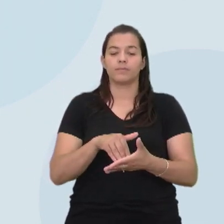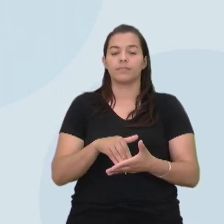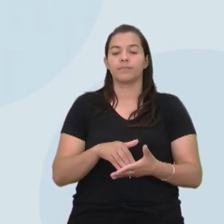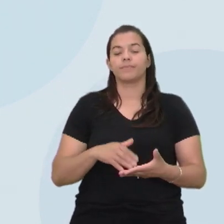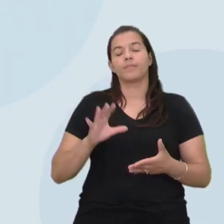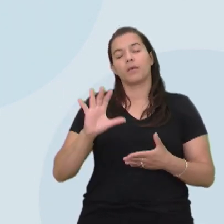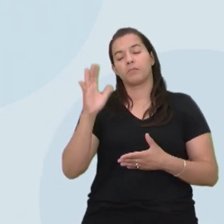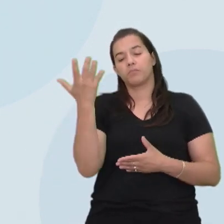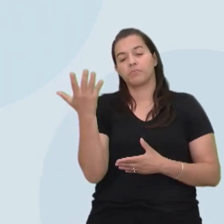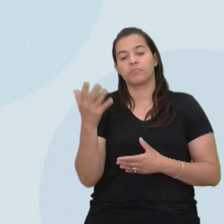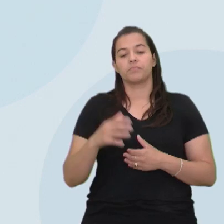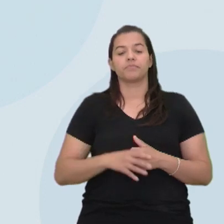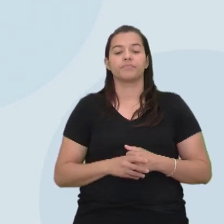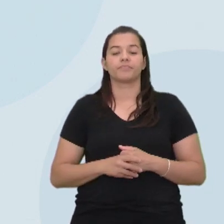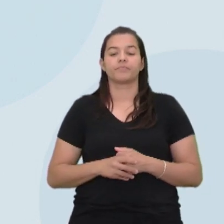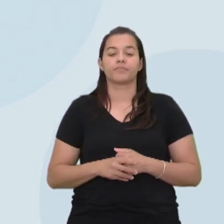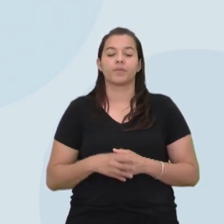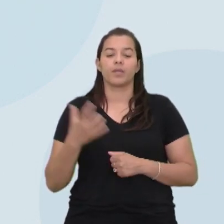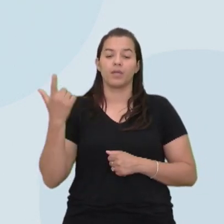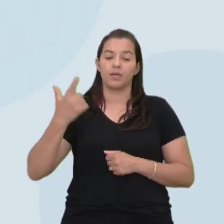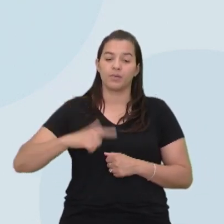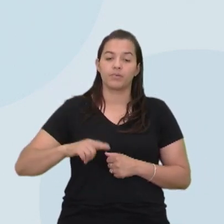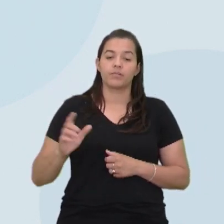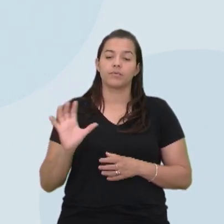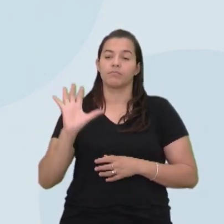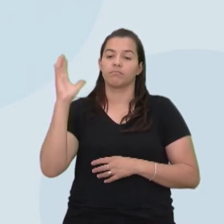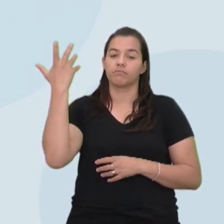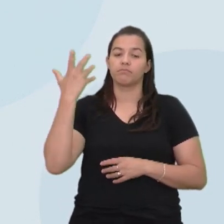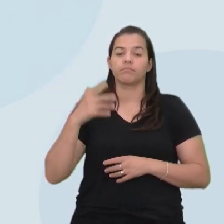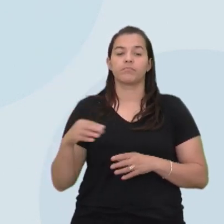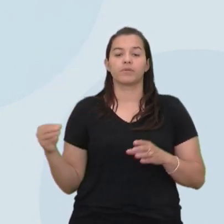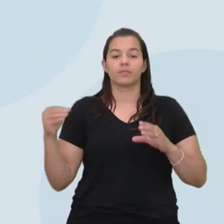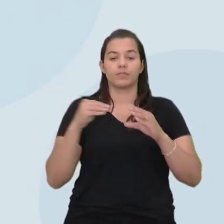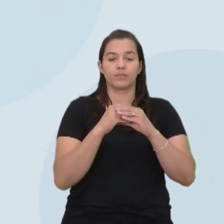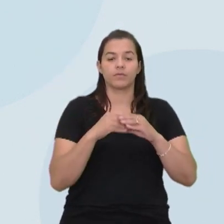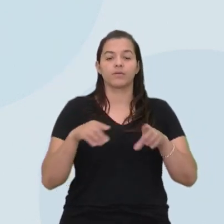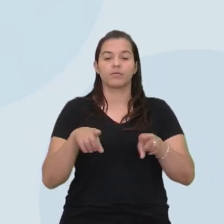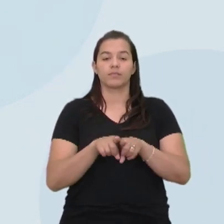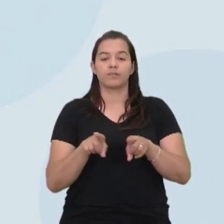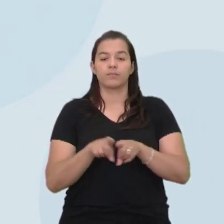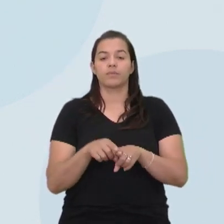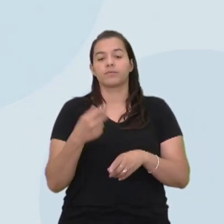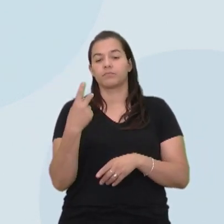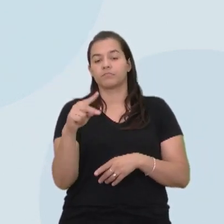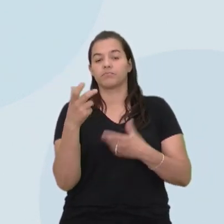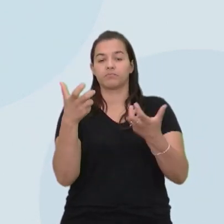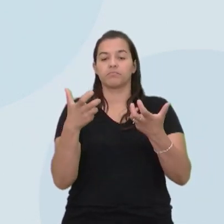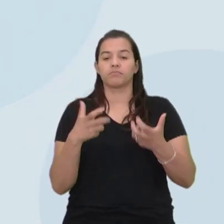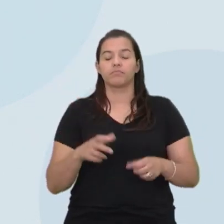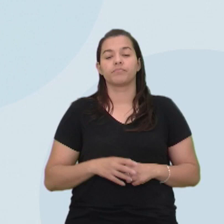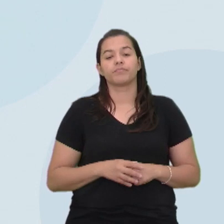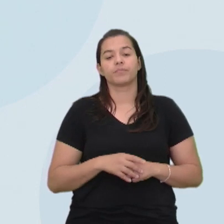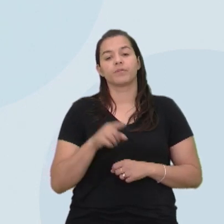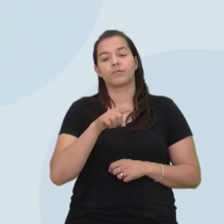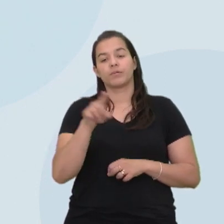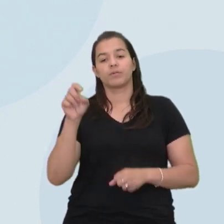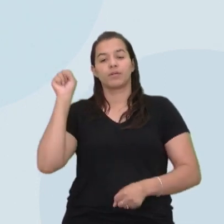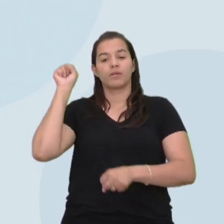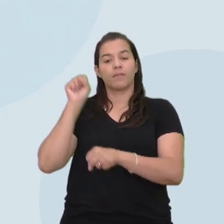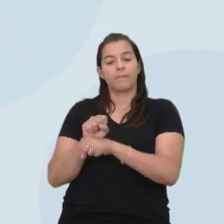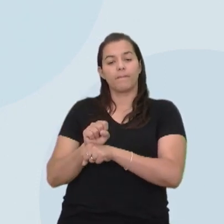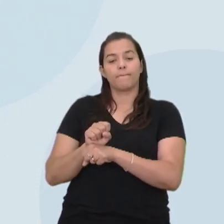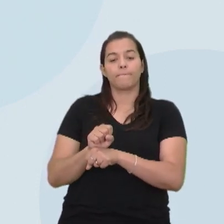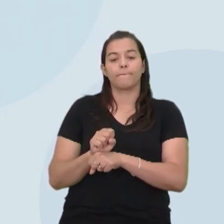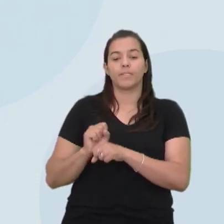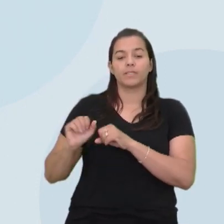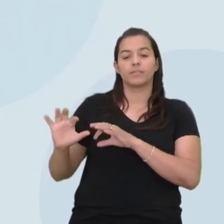tal coisa aconteça. Repita até que tal coisa aconteça, aí você põe aqui o que você quer que repita. Pare, você pode escolher o que você quer que pare,